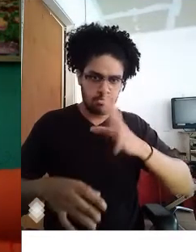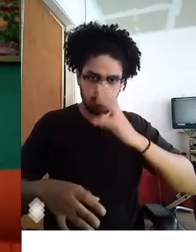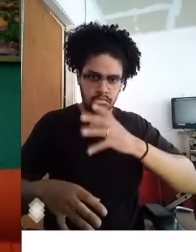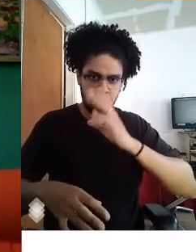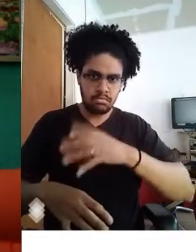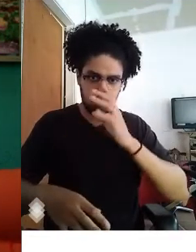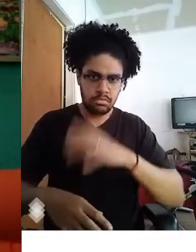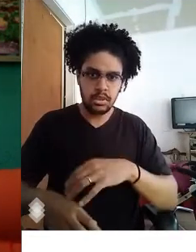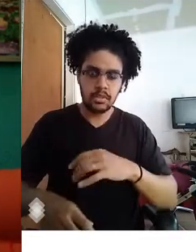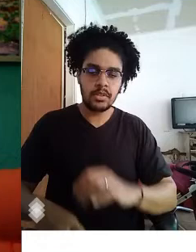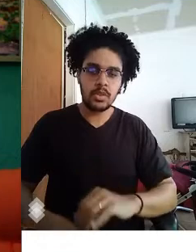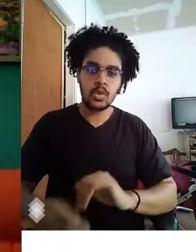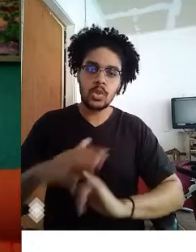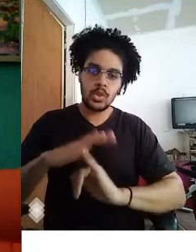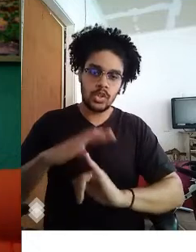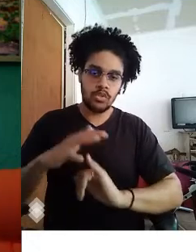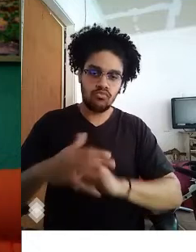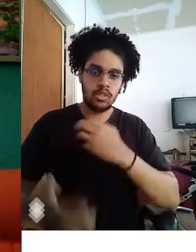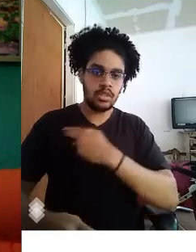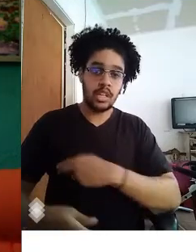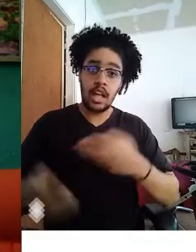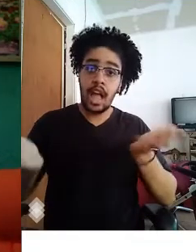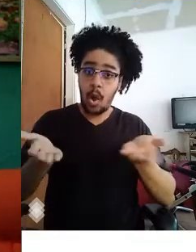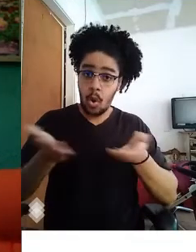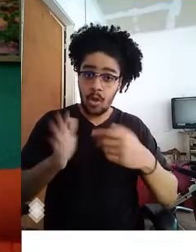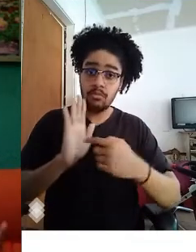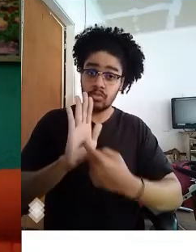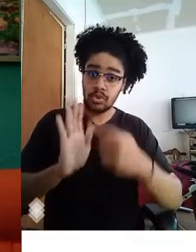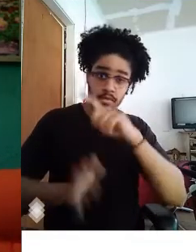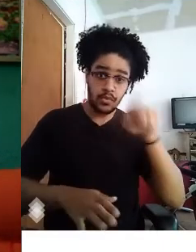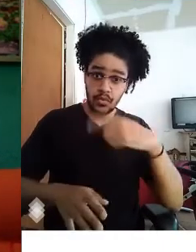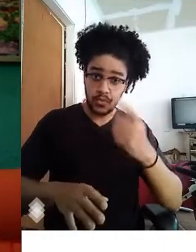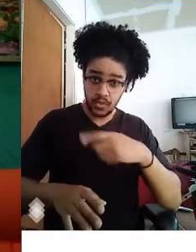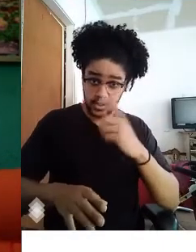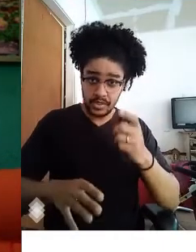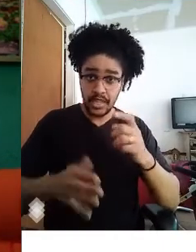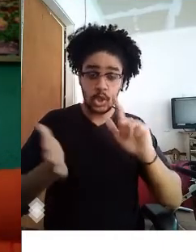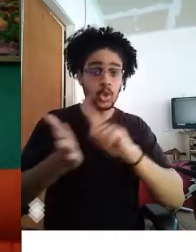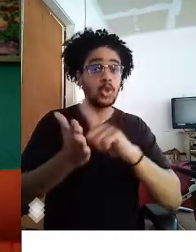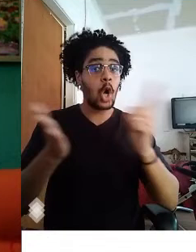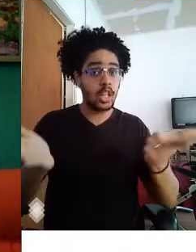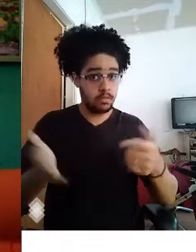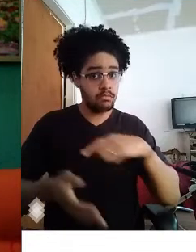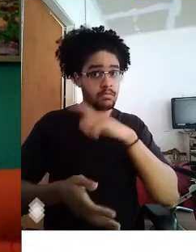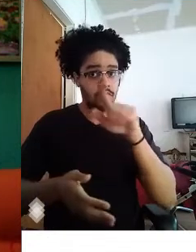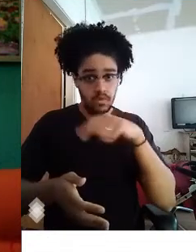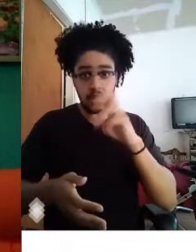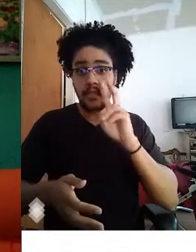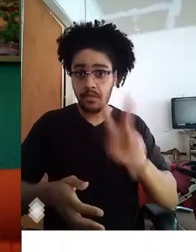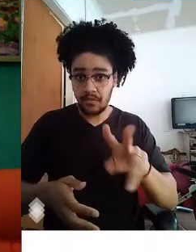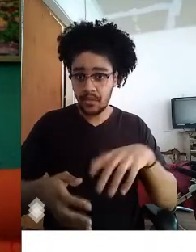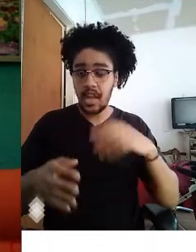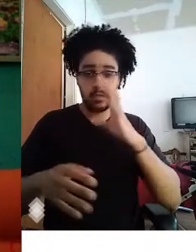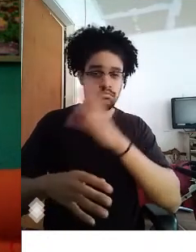de ataques às instituições chinesas. Apresentaremos agora algumas notícias que mostram esse ataque,